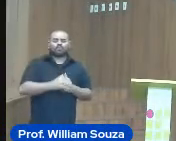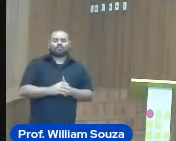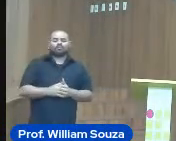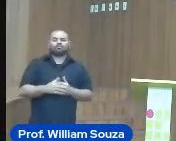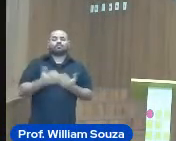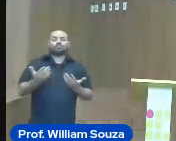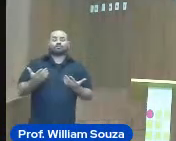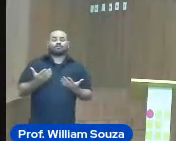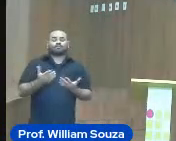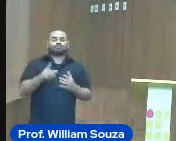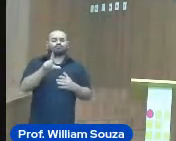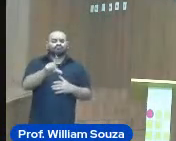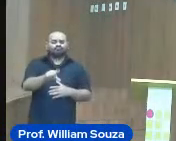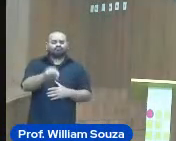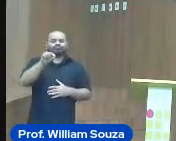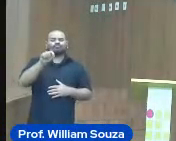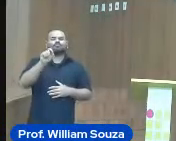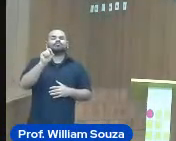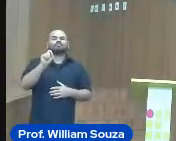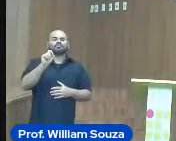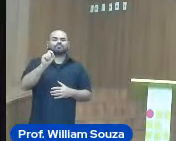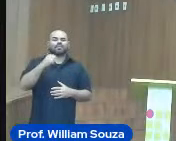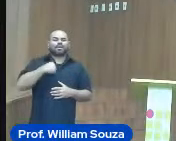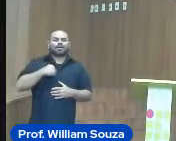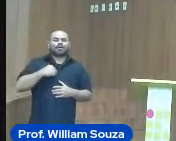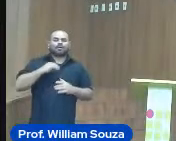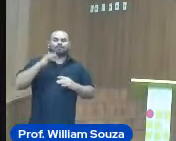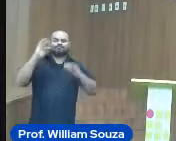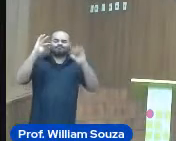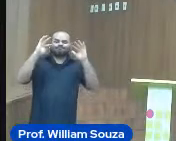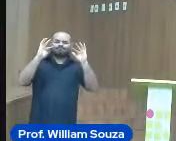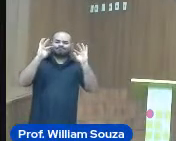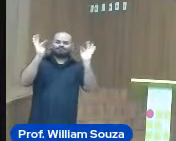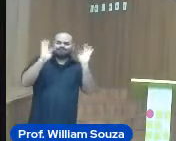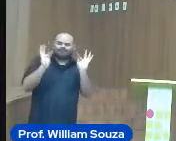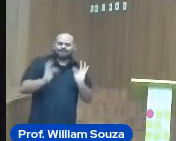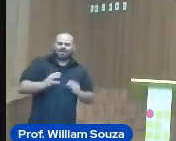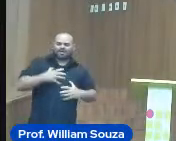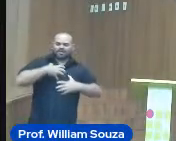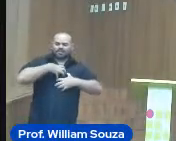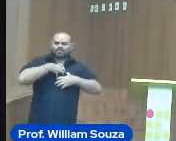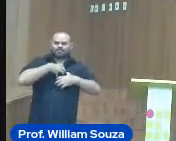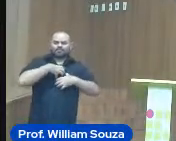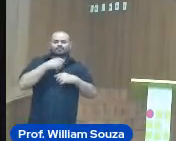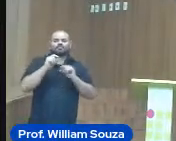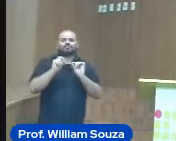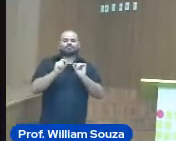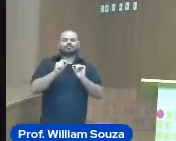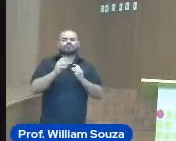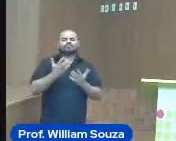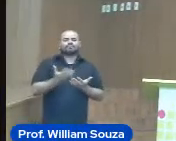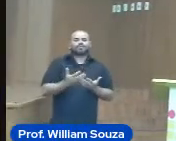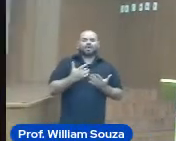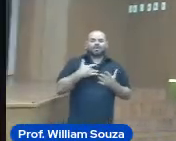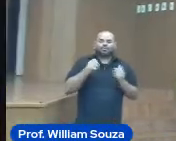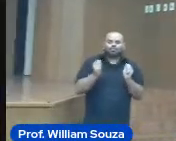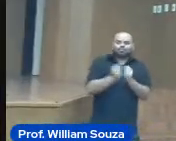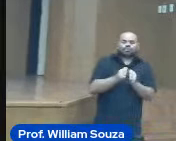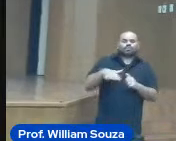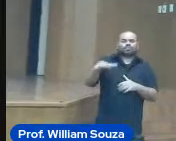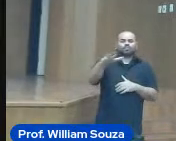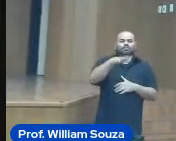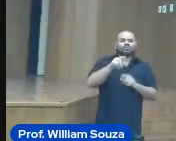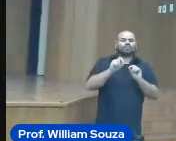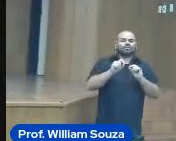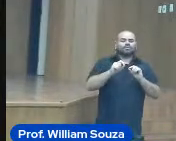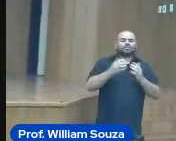destacar assim, a felicidade que eu sinto verdadeiramente por estar com vocês aqui, debatendo um tema que